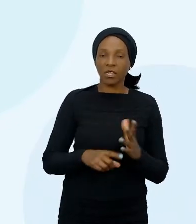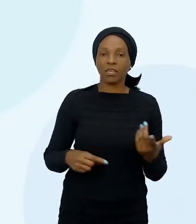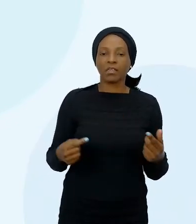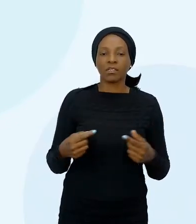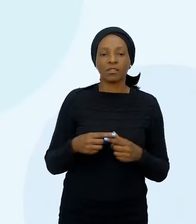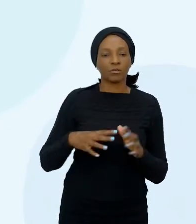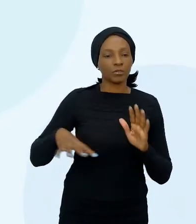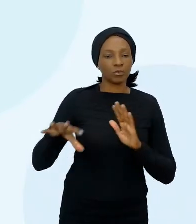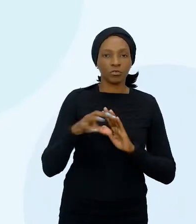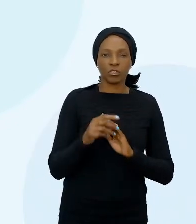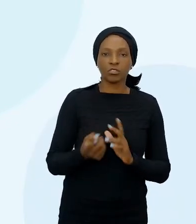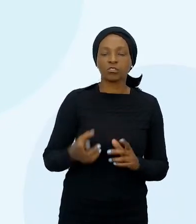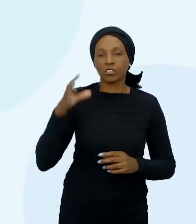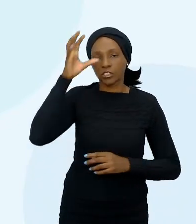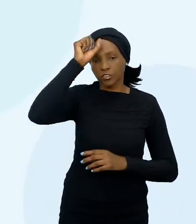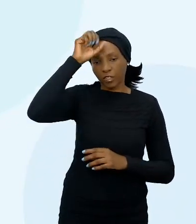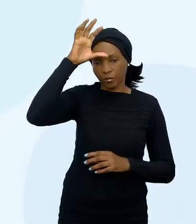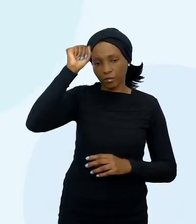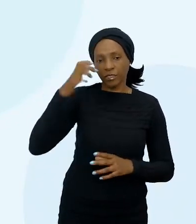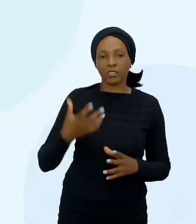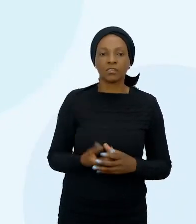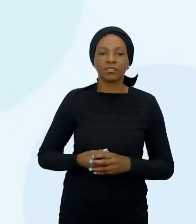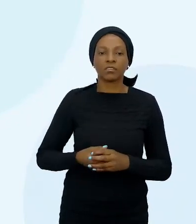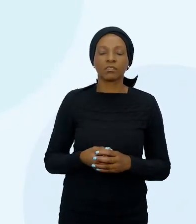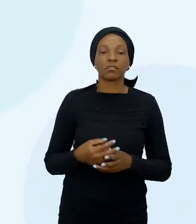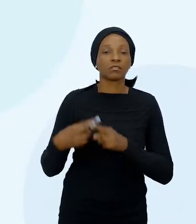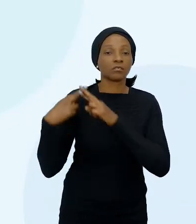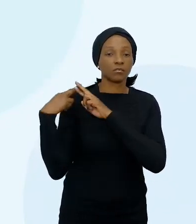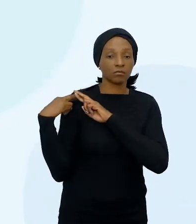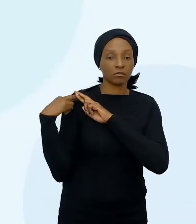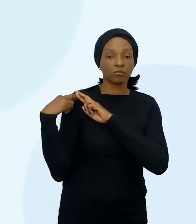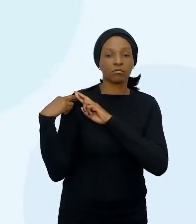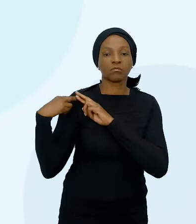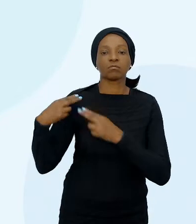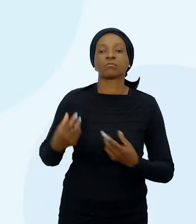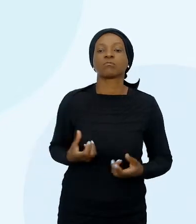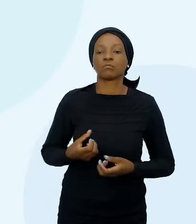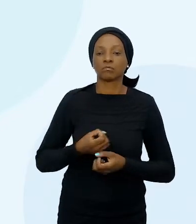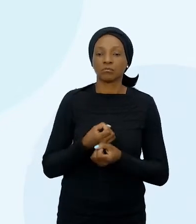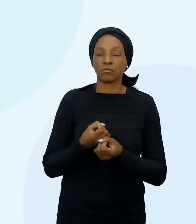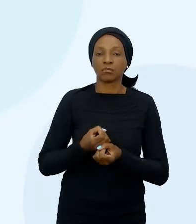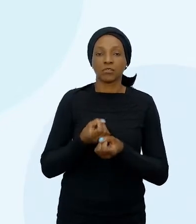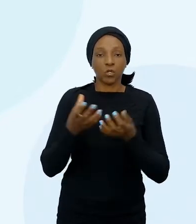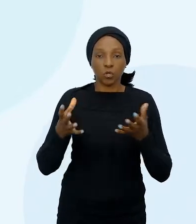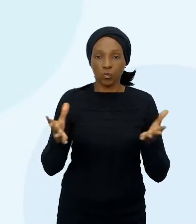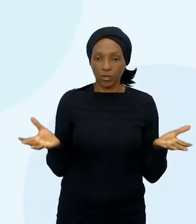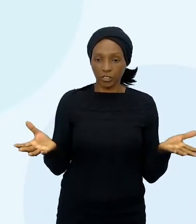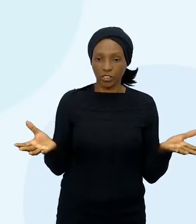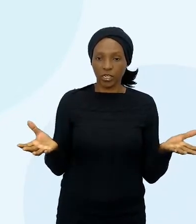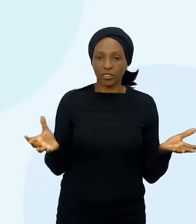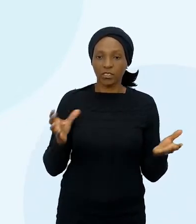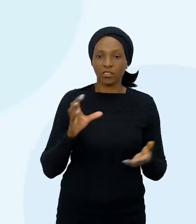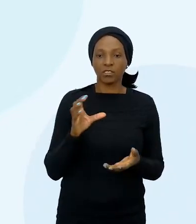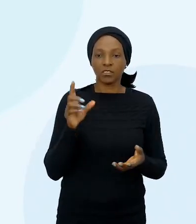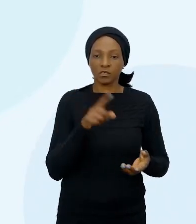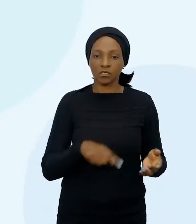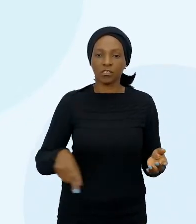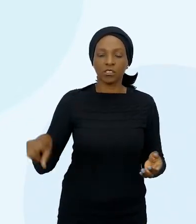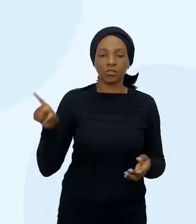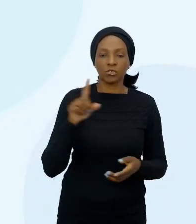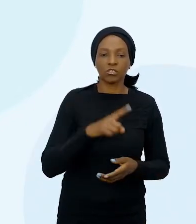práticas. Aprenderemos sobre a responsabilidade compartilhada pelo ciclo de vida